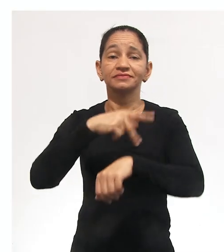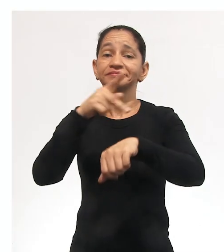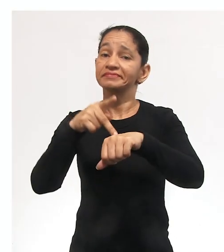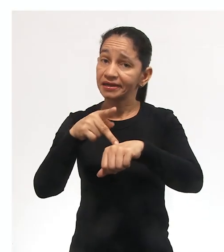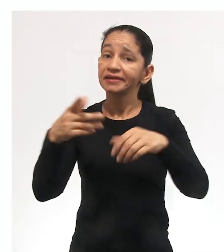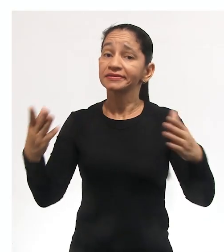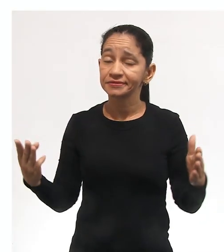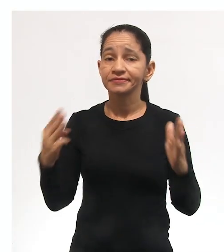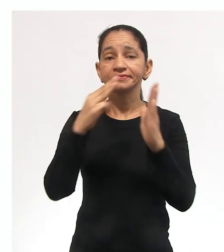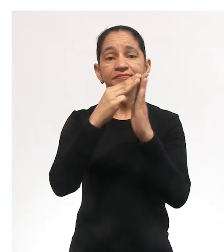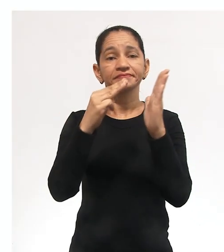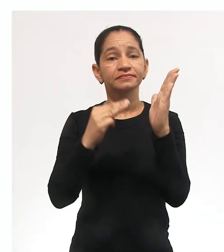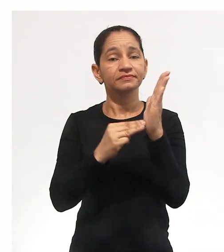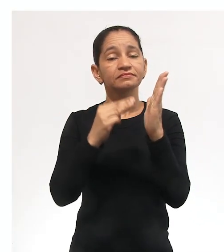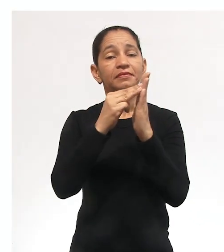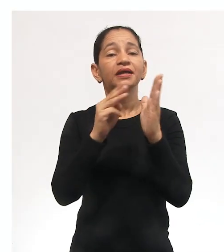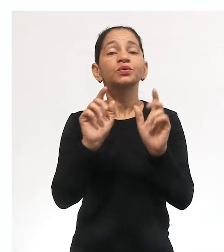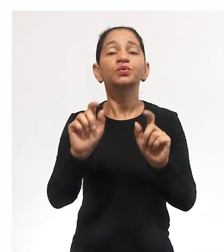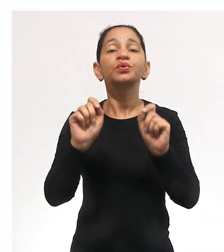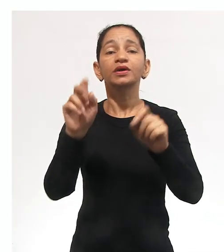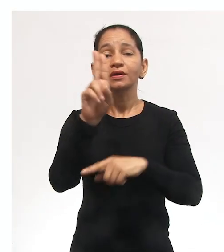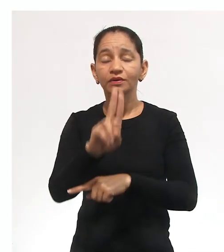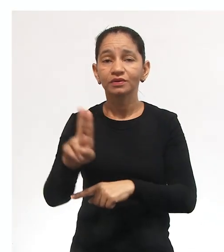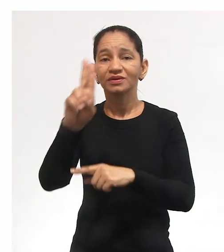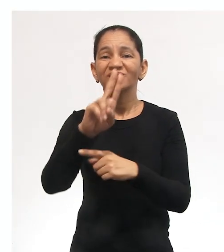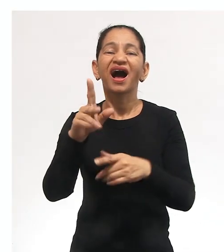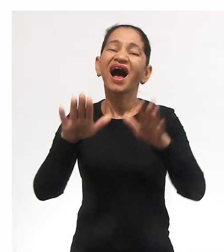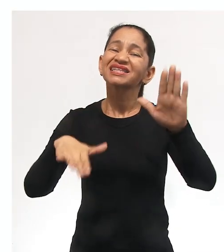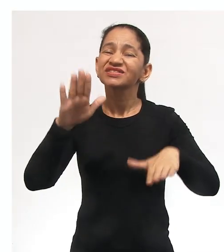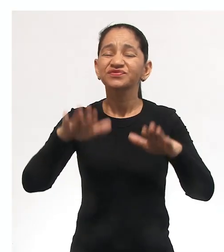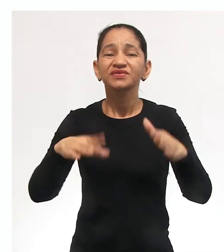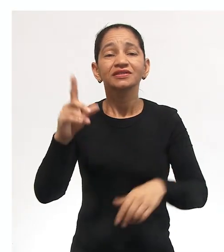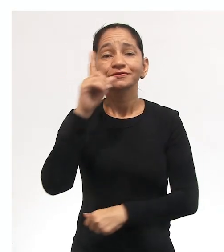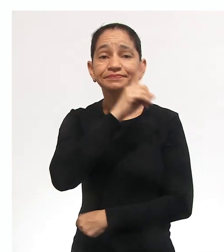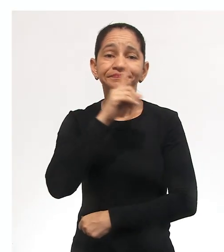Nos métodos de ensino, aplicação de métodos